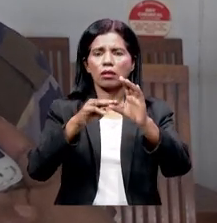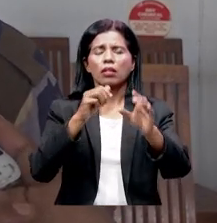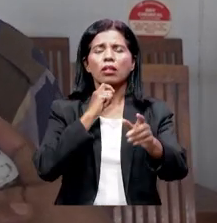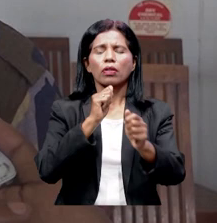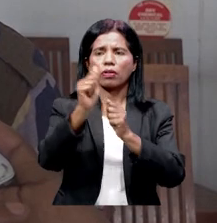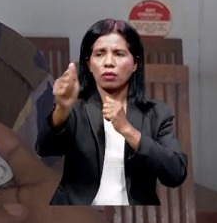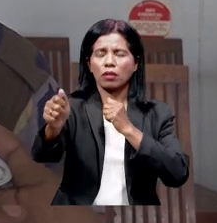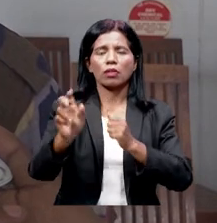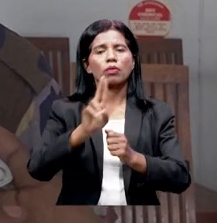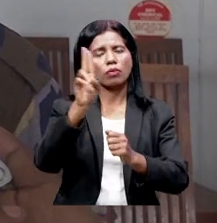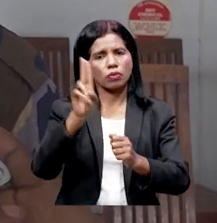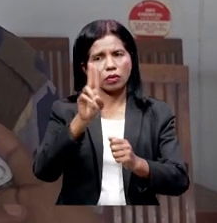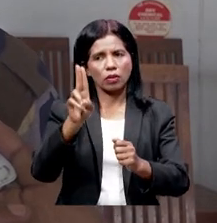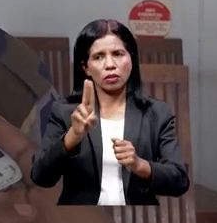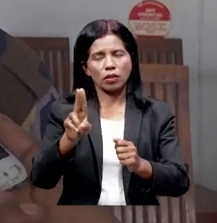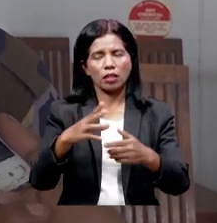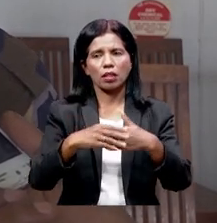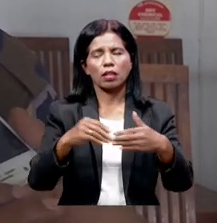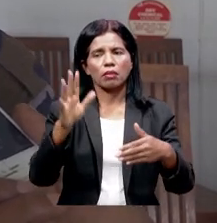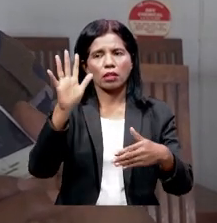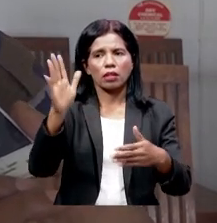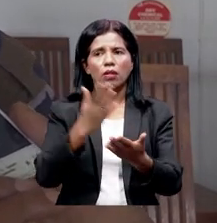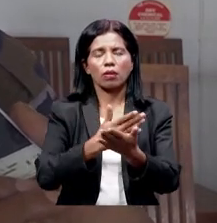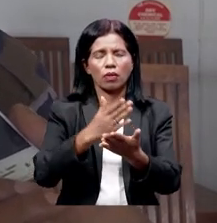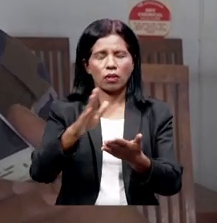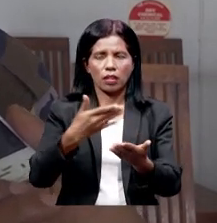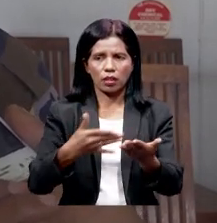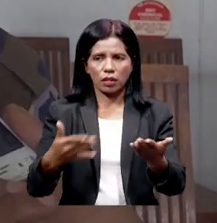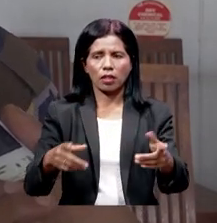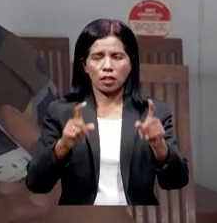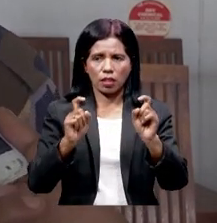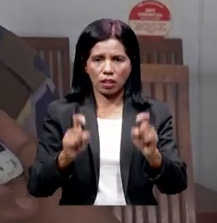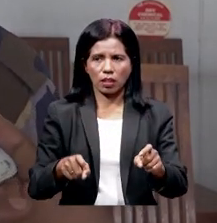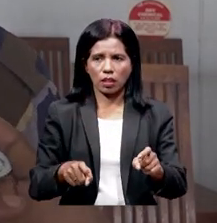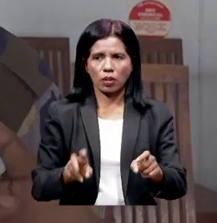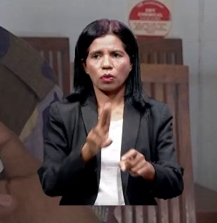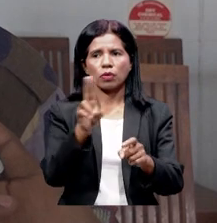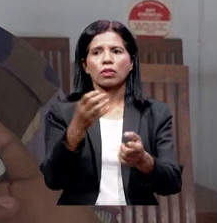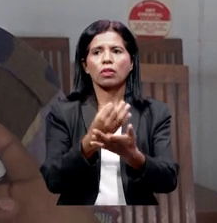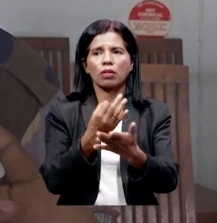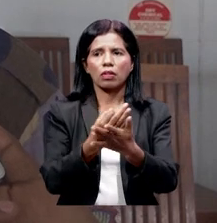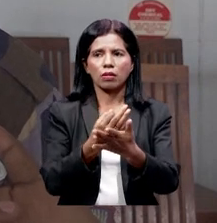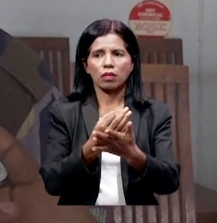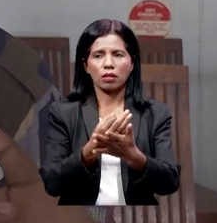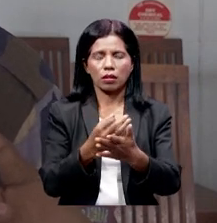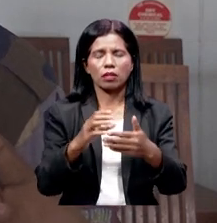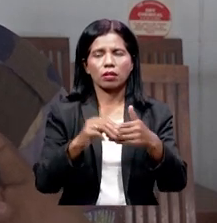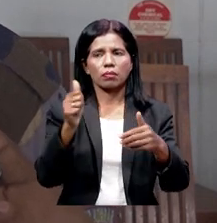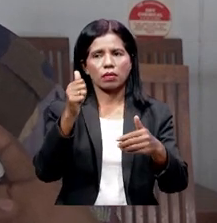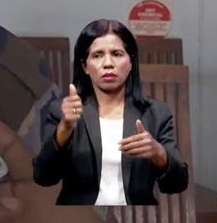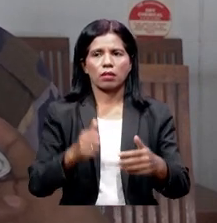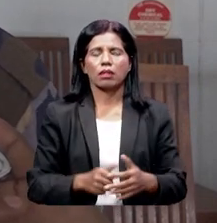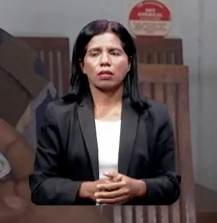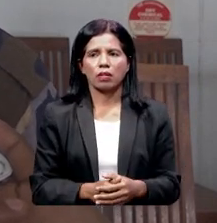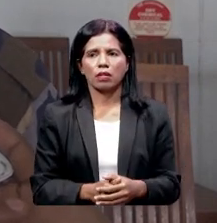nia tu uza de be $5 hori be hola sasan rumah mas nia tengke be gasta fali selu oze ko $10 ne ko